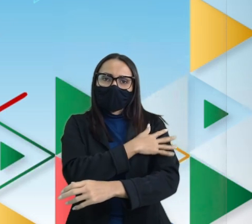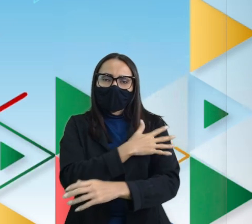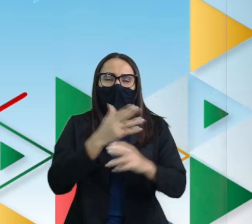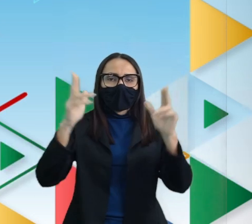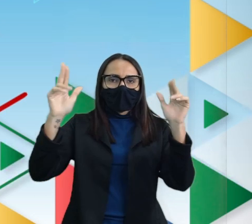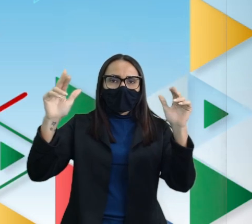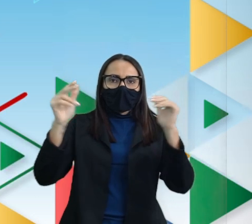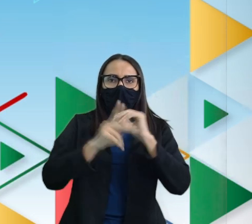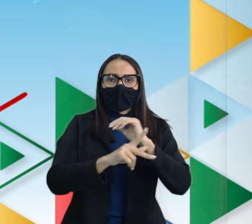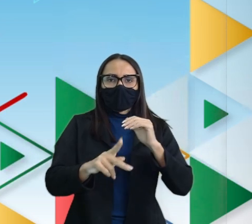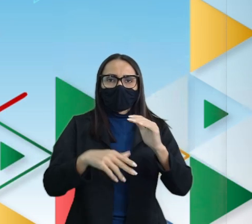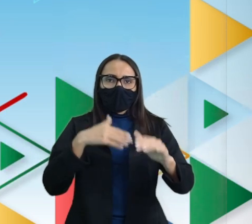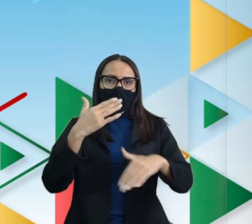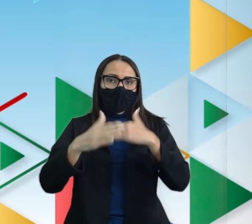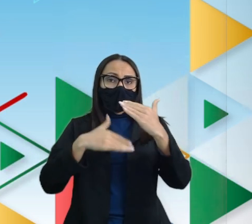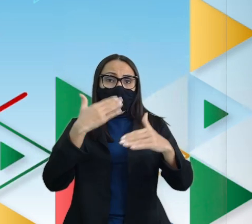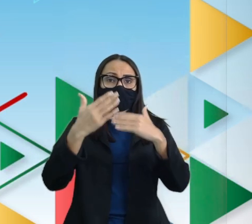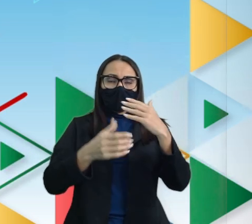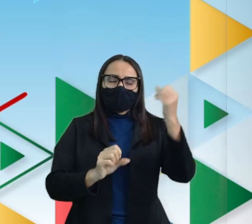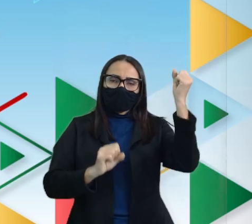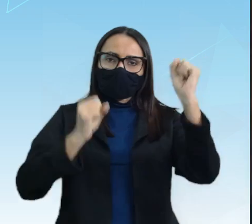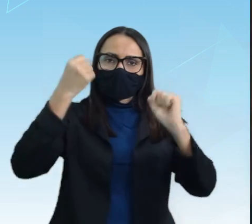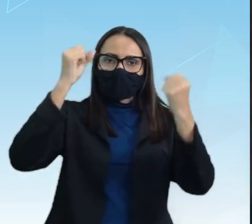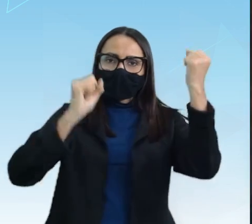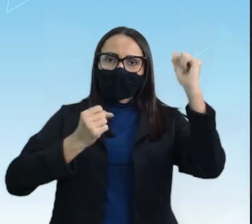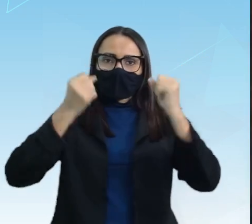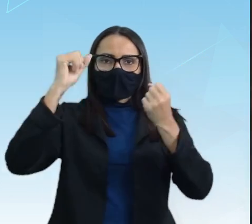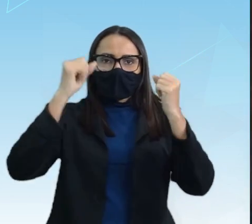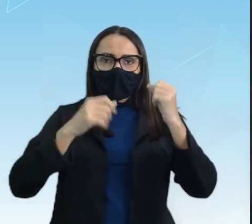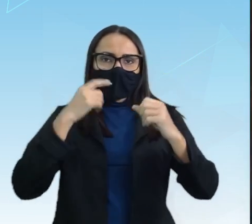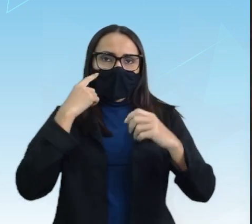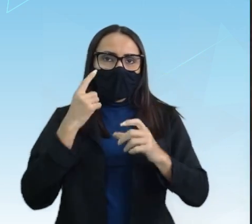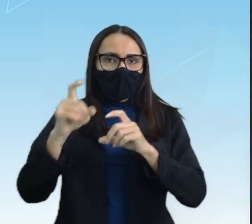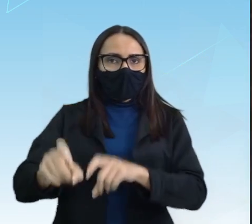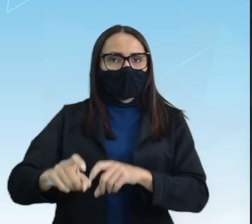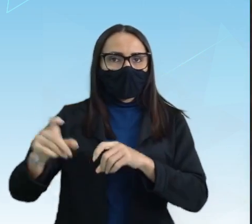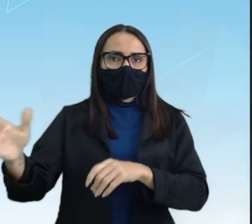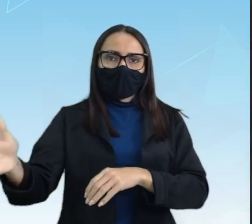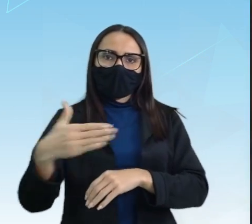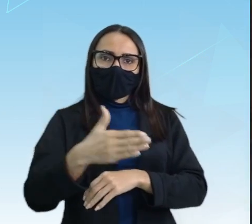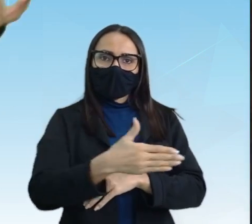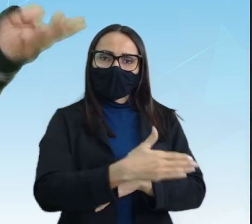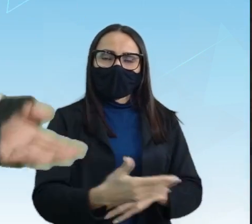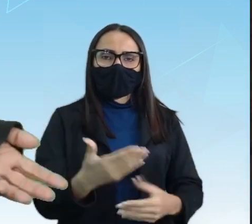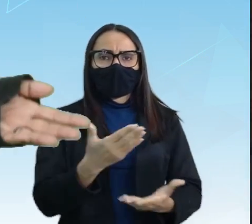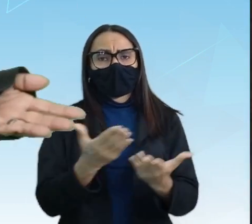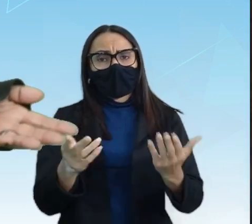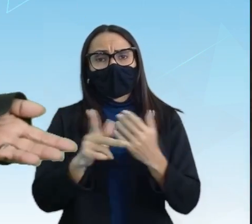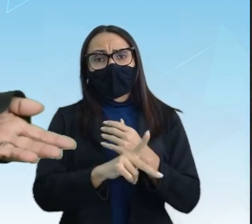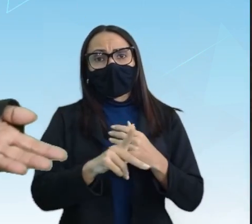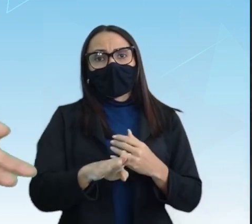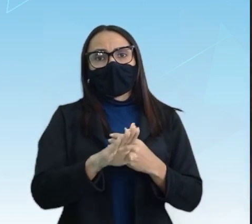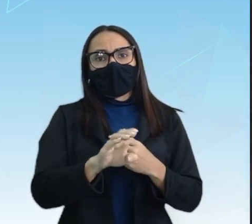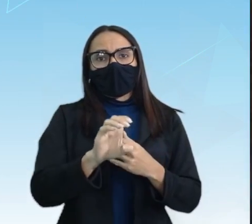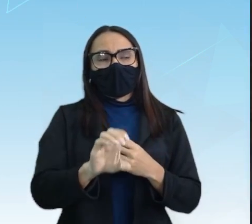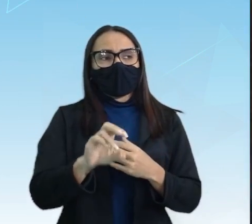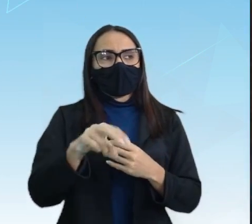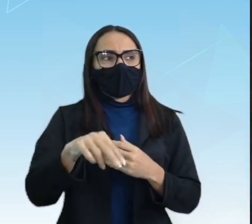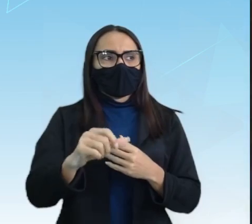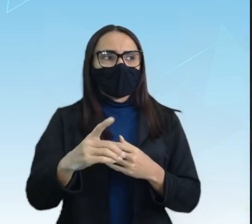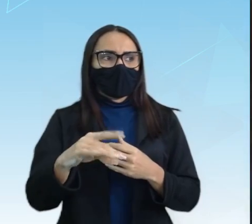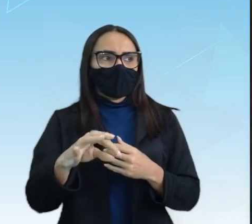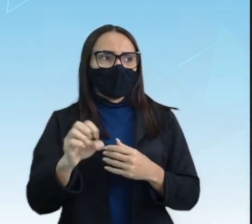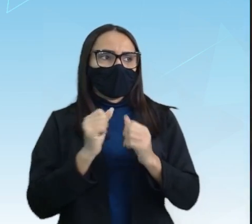profe? Processo de industrialização na agropecuária. Eu sou a professora Bernadette.